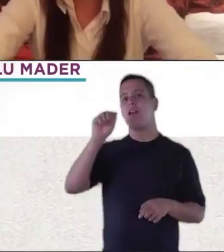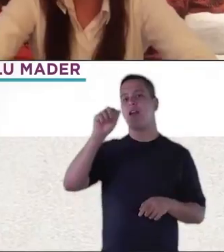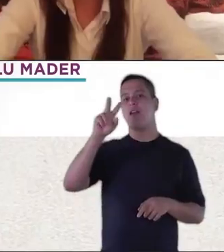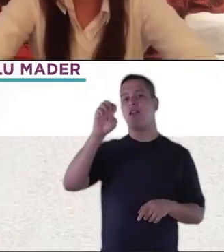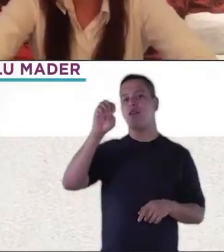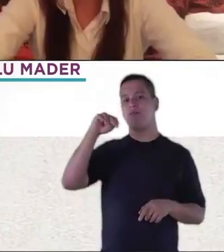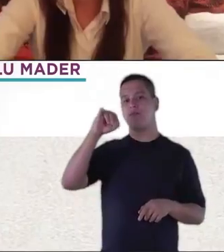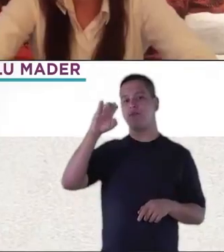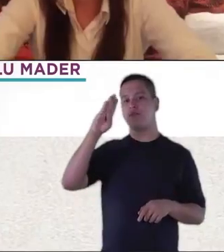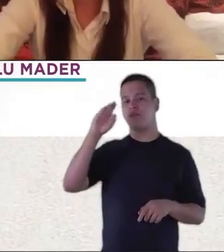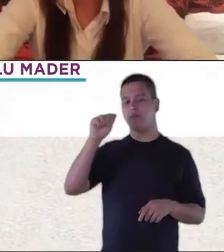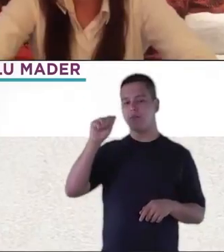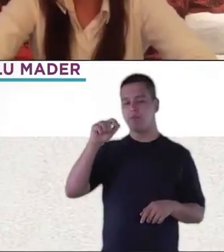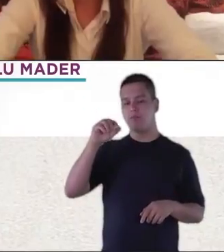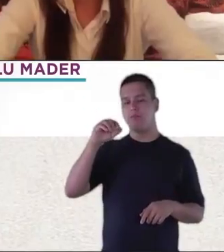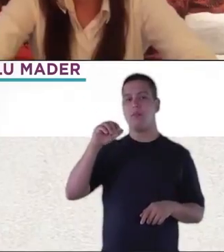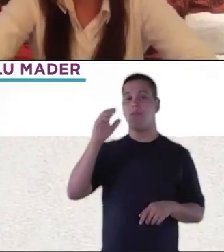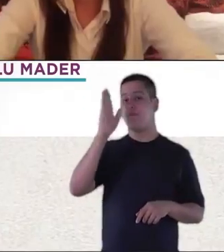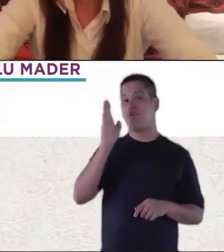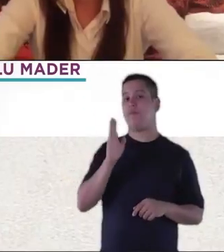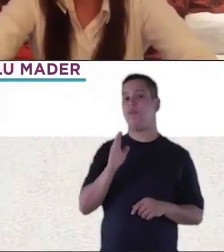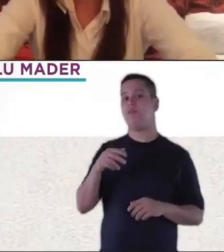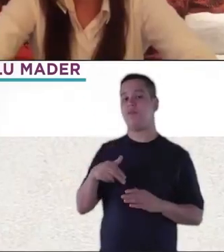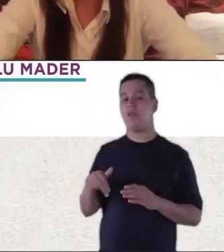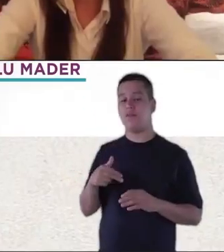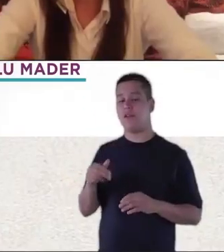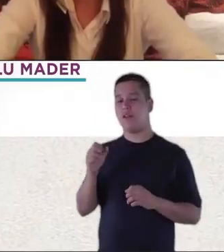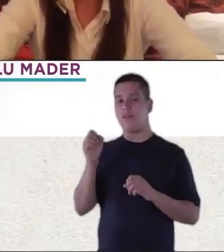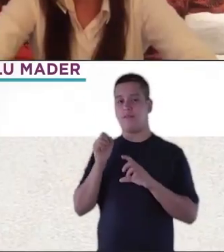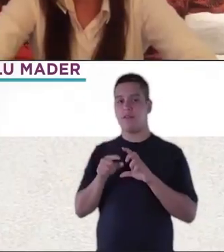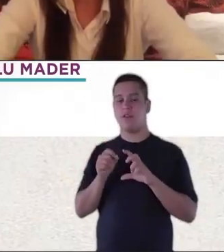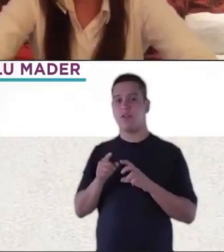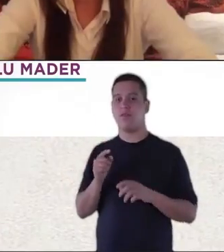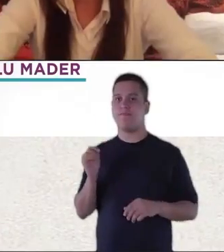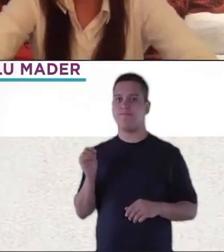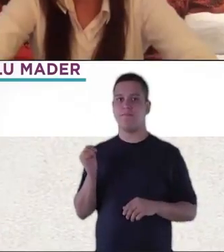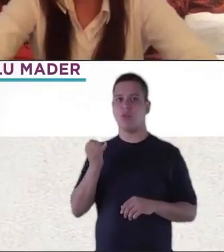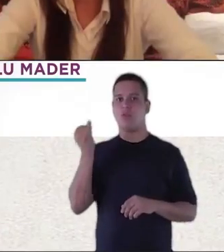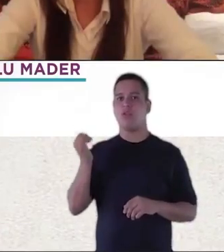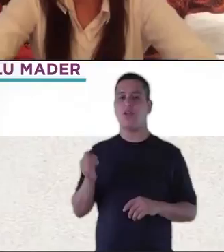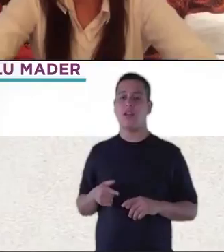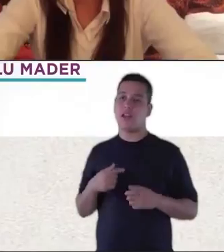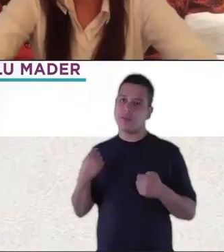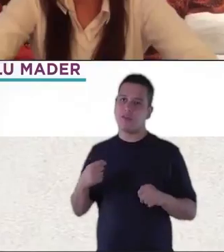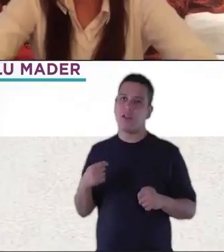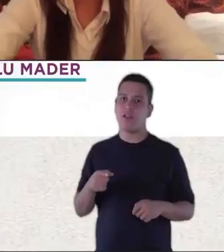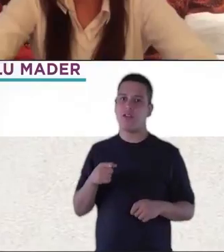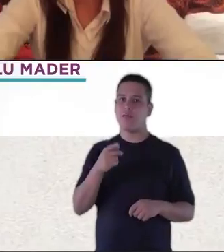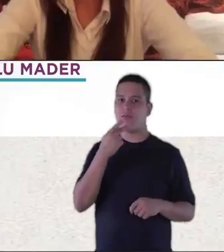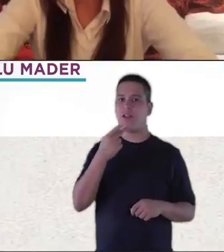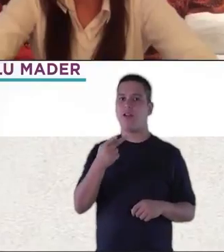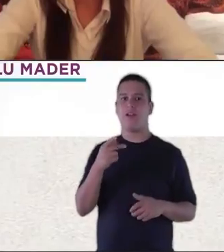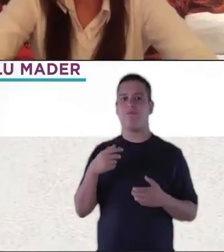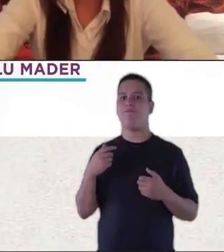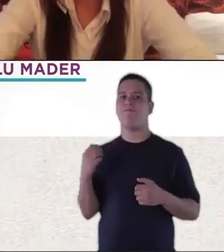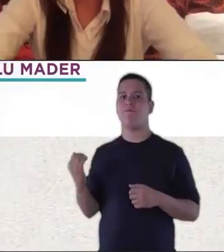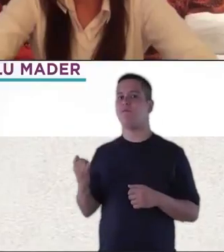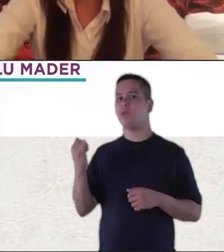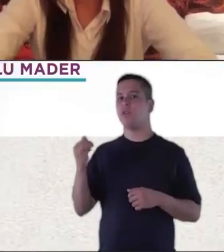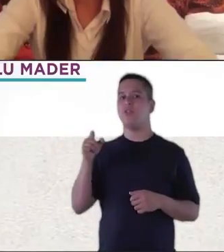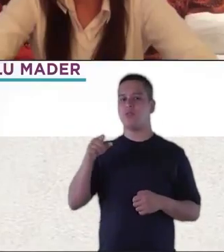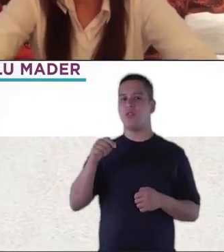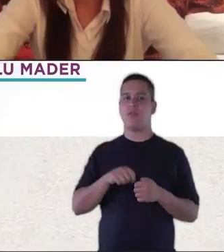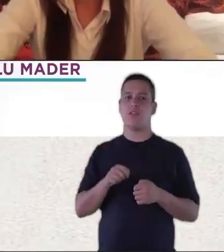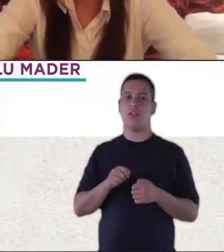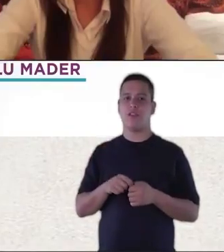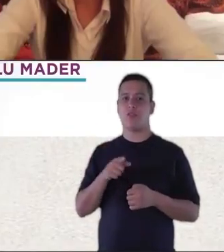Emanuel. Então, é muito importante a gente também valorizar o trabalho desses escritores que são muito importantes, inclusive